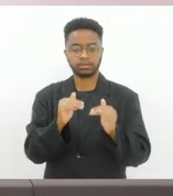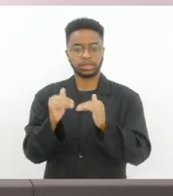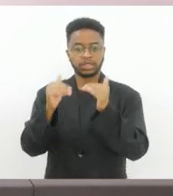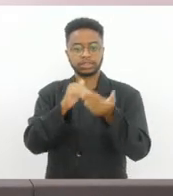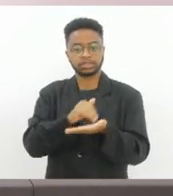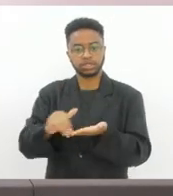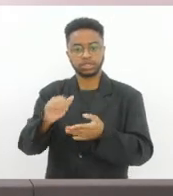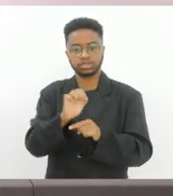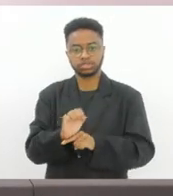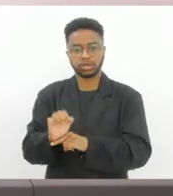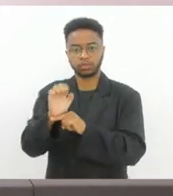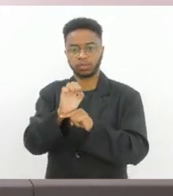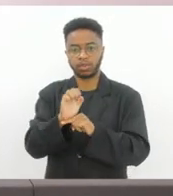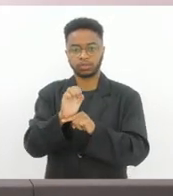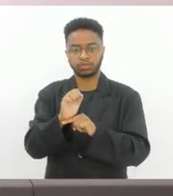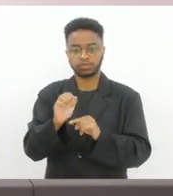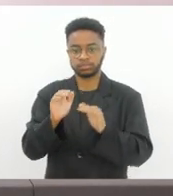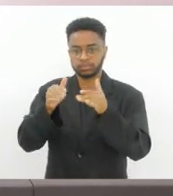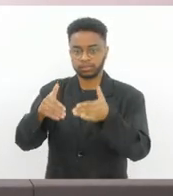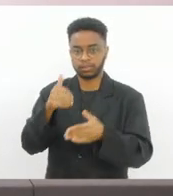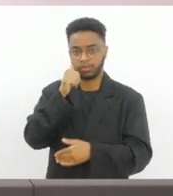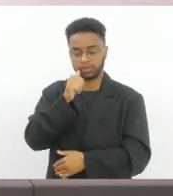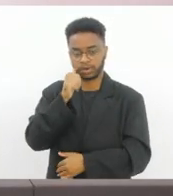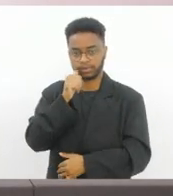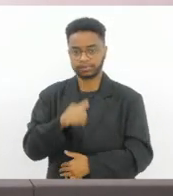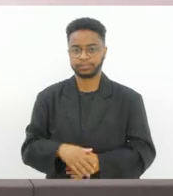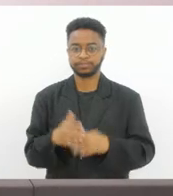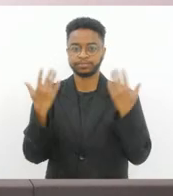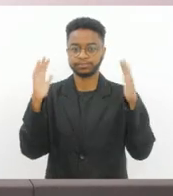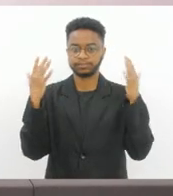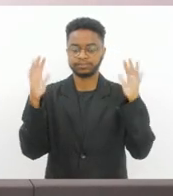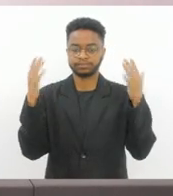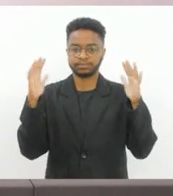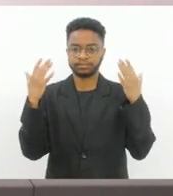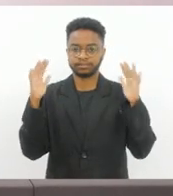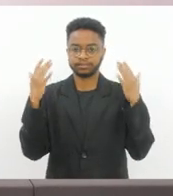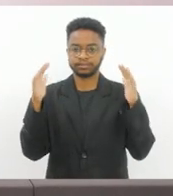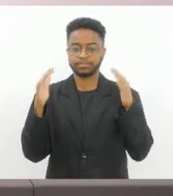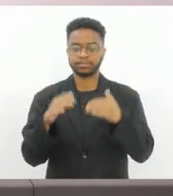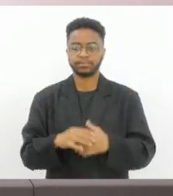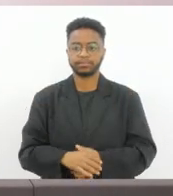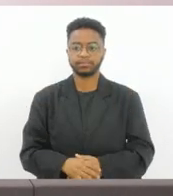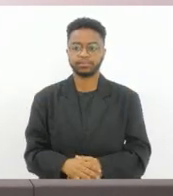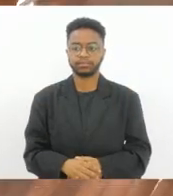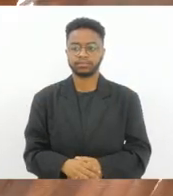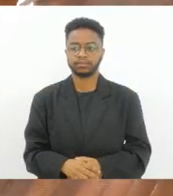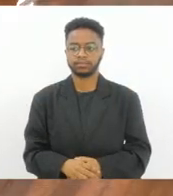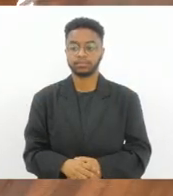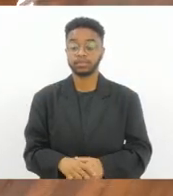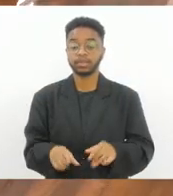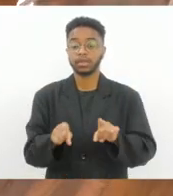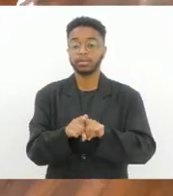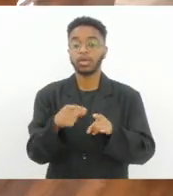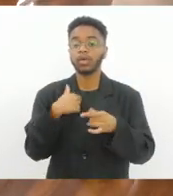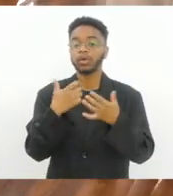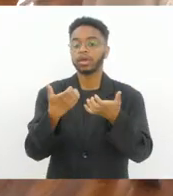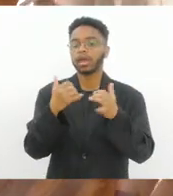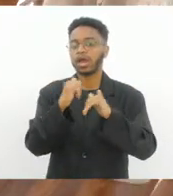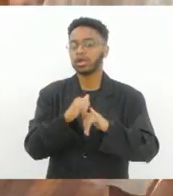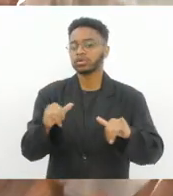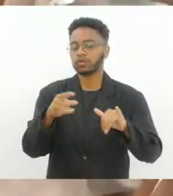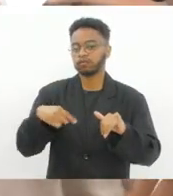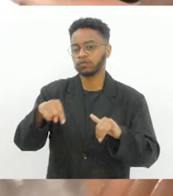Secretaria Estadual da Mulher. Bom, dizer para vocês que também